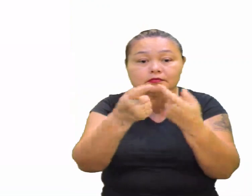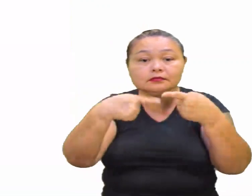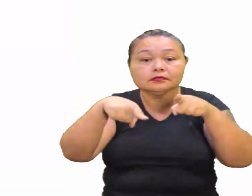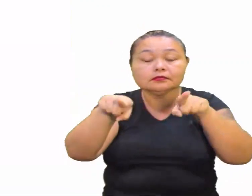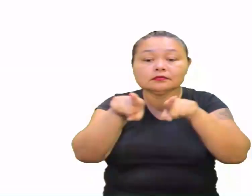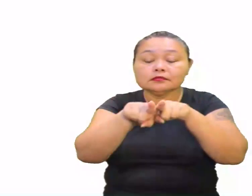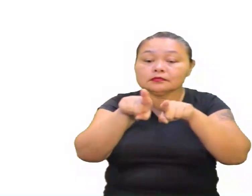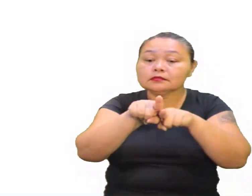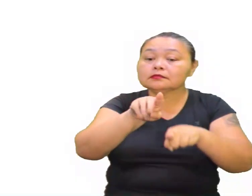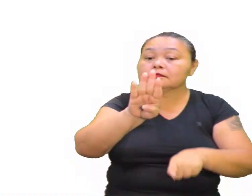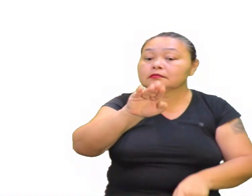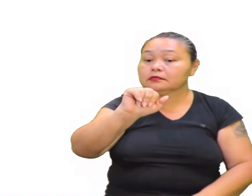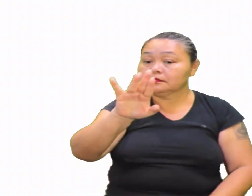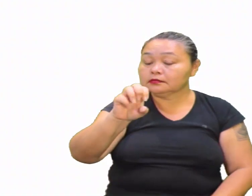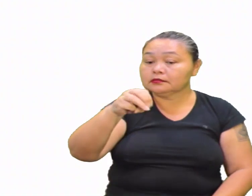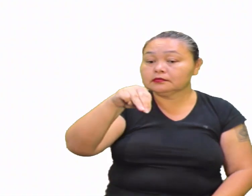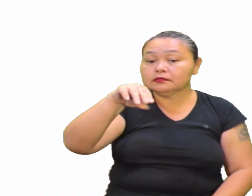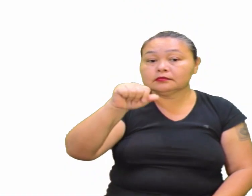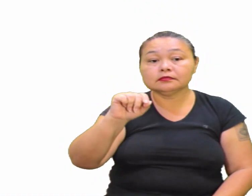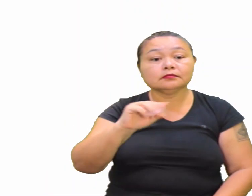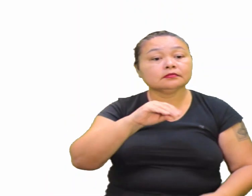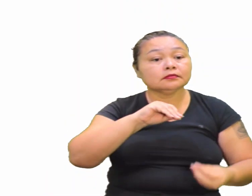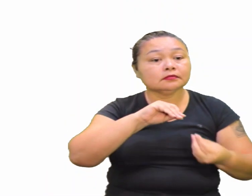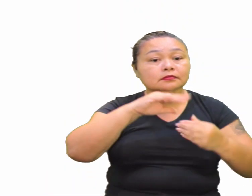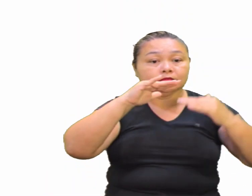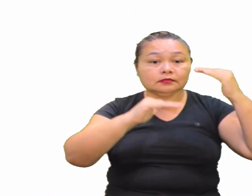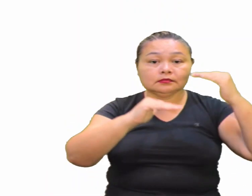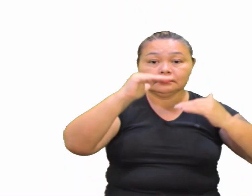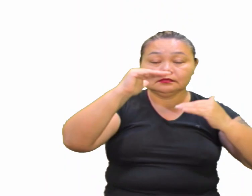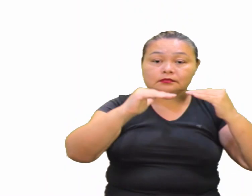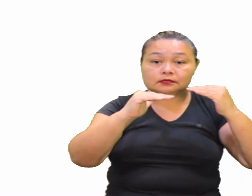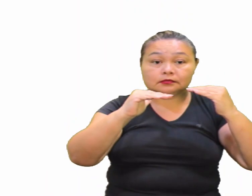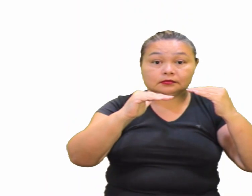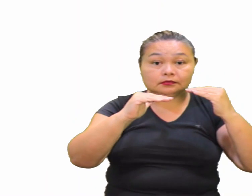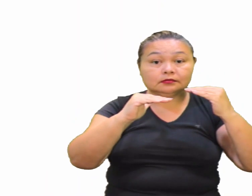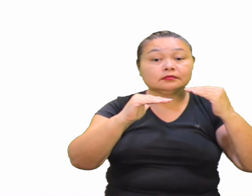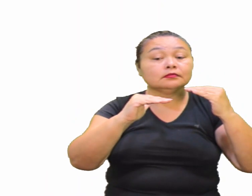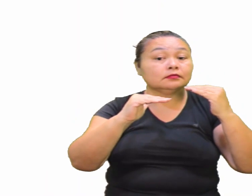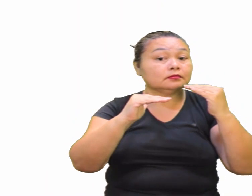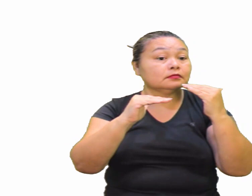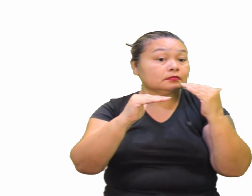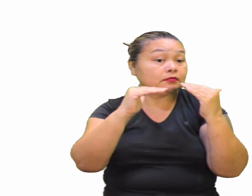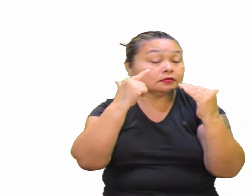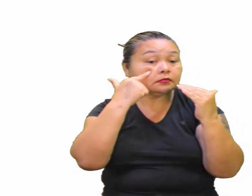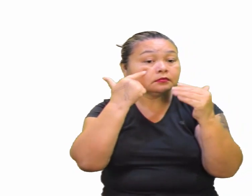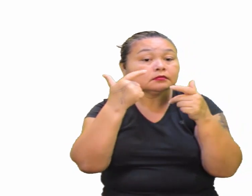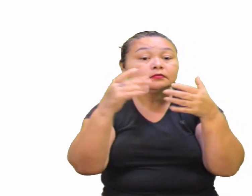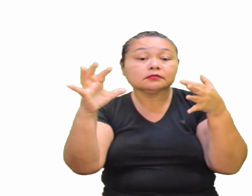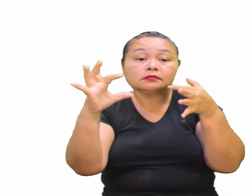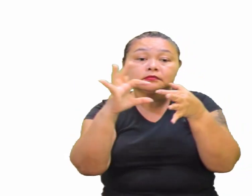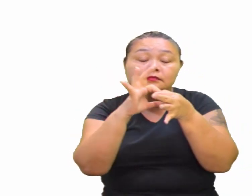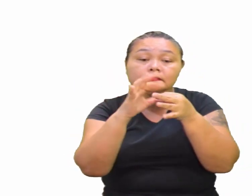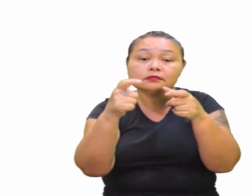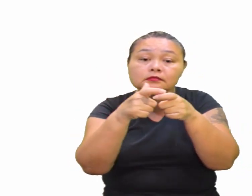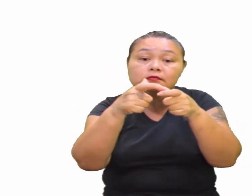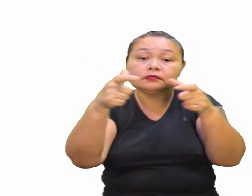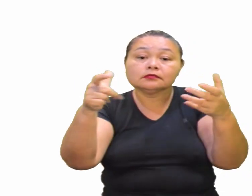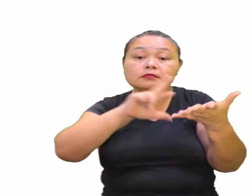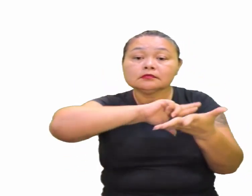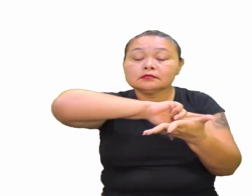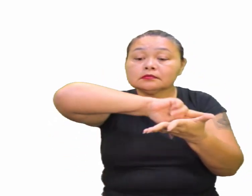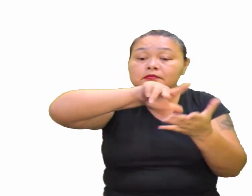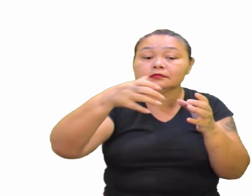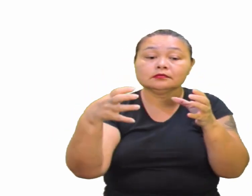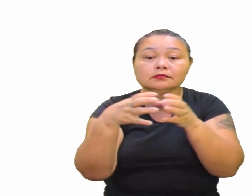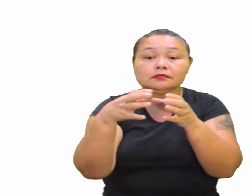total. É, a estabilidade de uma comunidade clímax está em grande parte associada ao